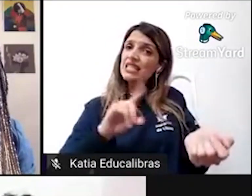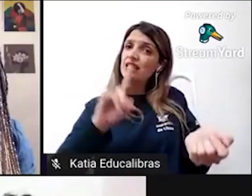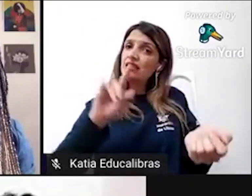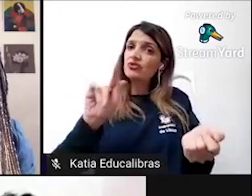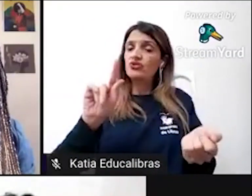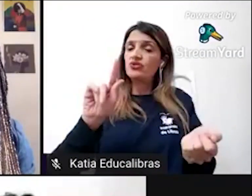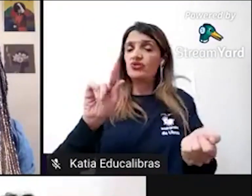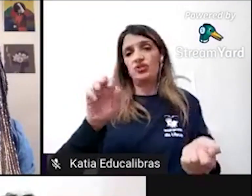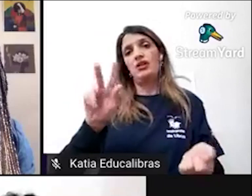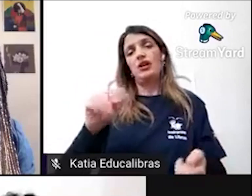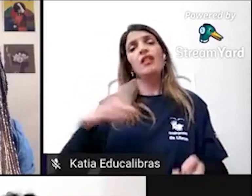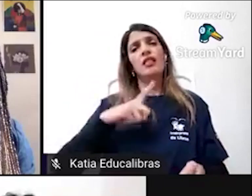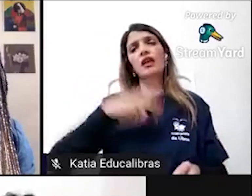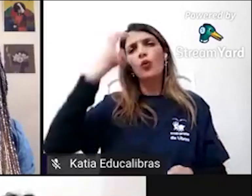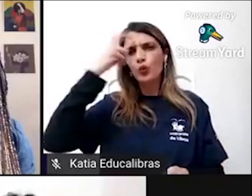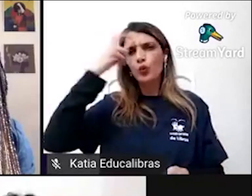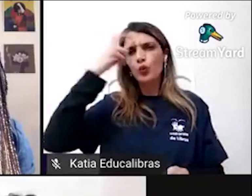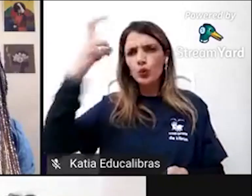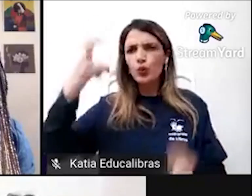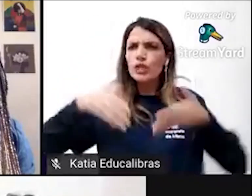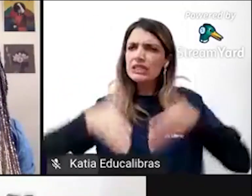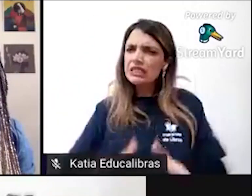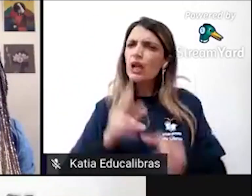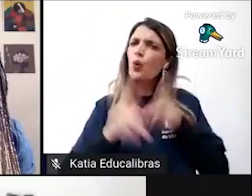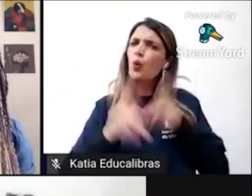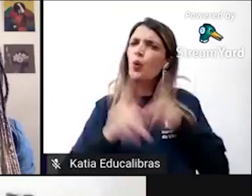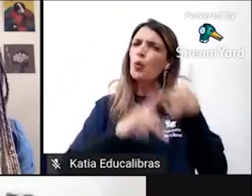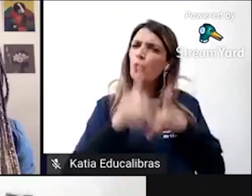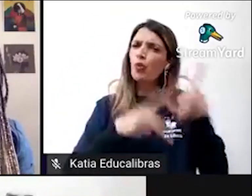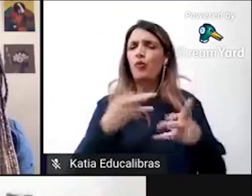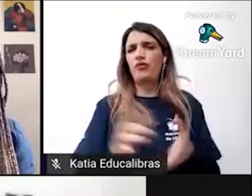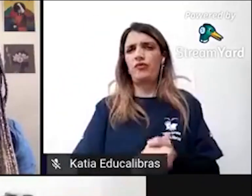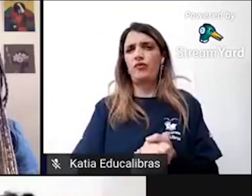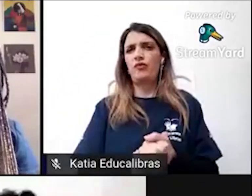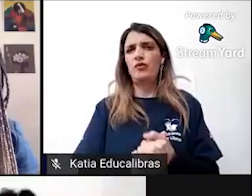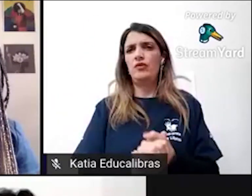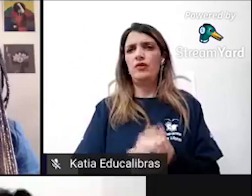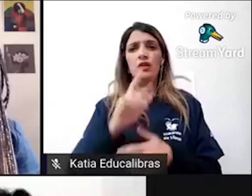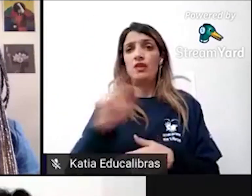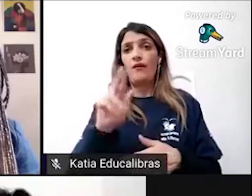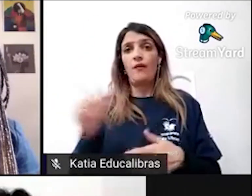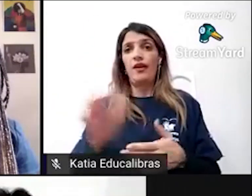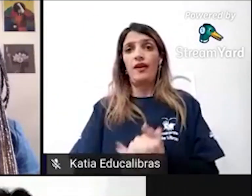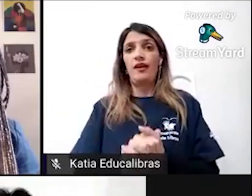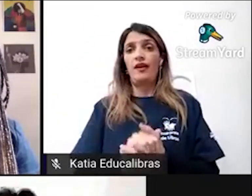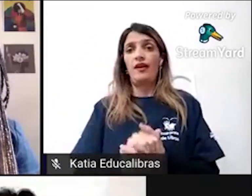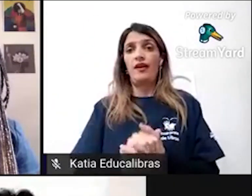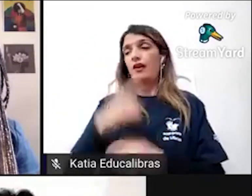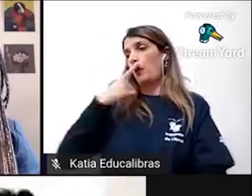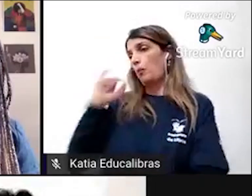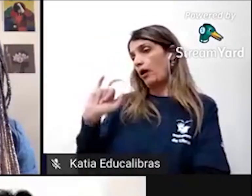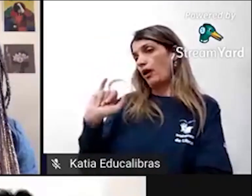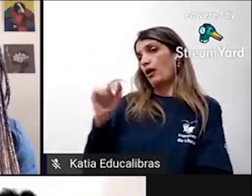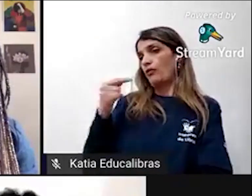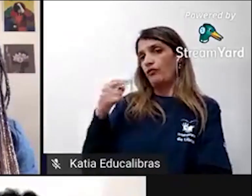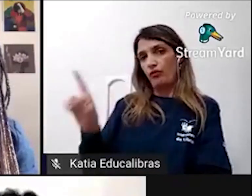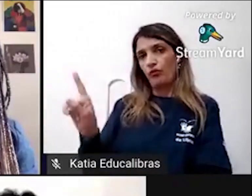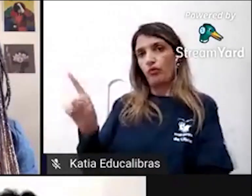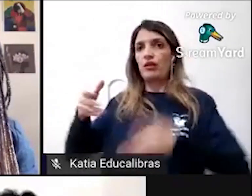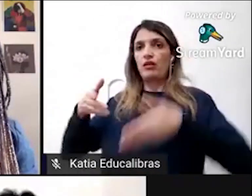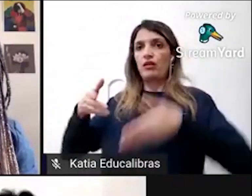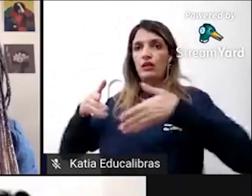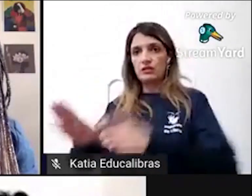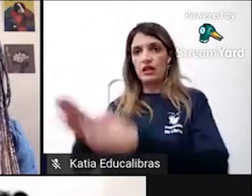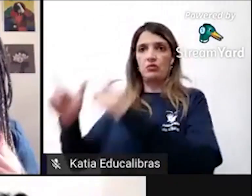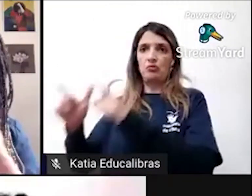que faz parte de uma cultura, nasceu daquele povo. Não é aquele que os pais foram... E aí nasceu naquele